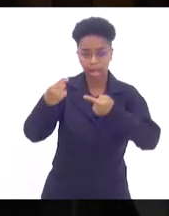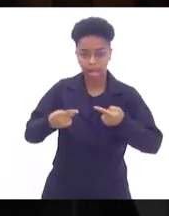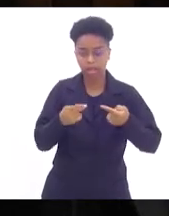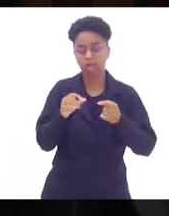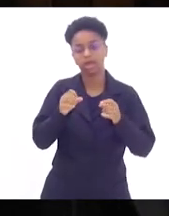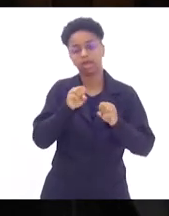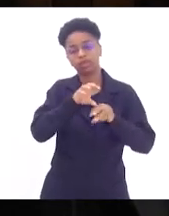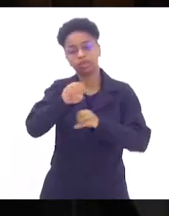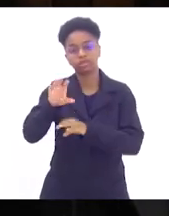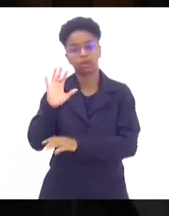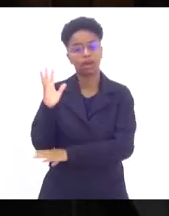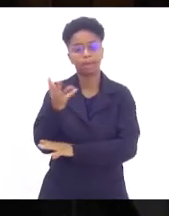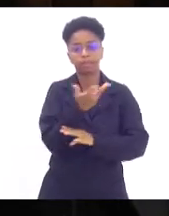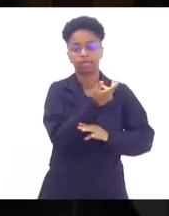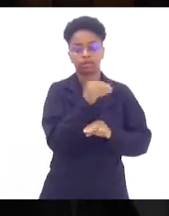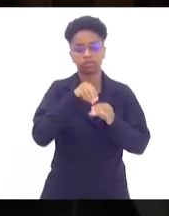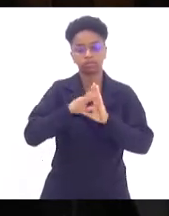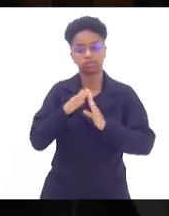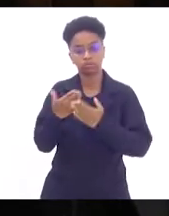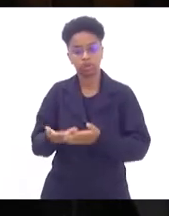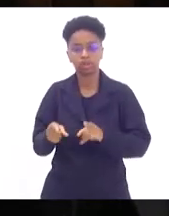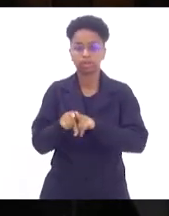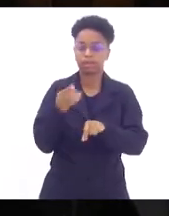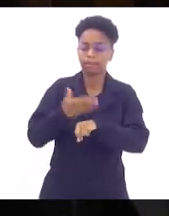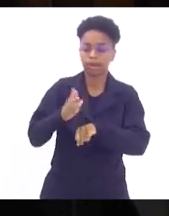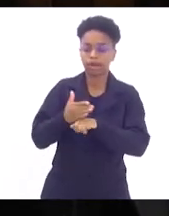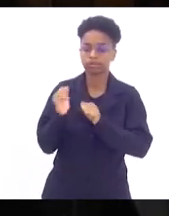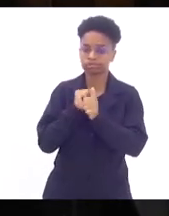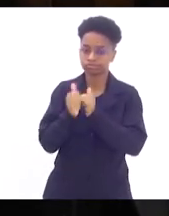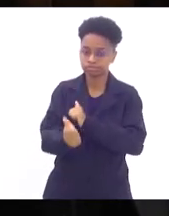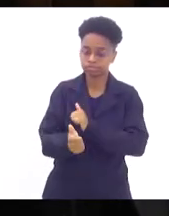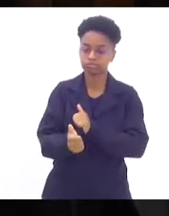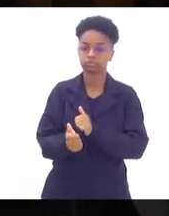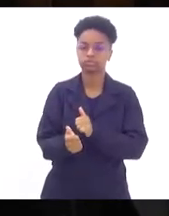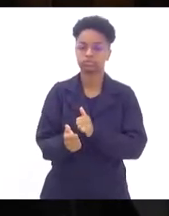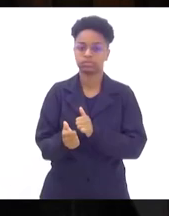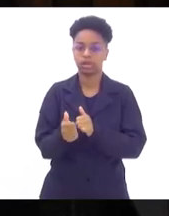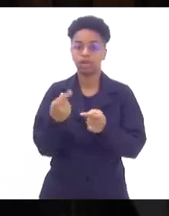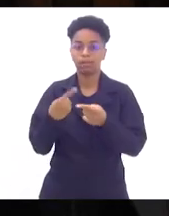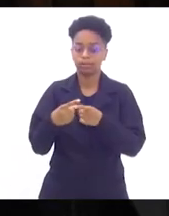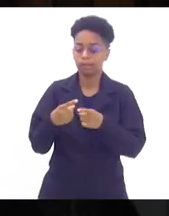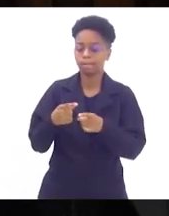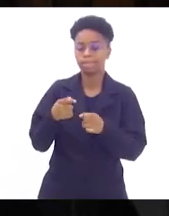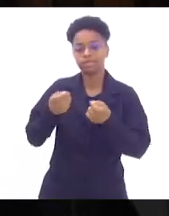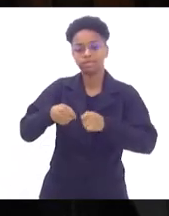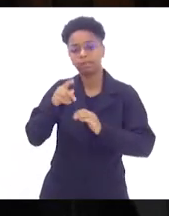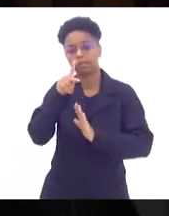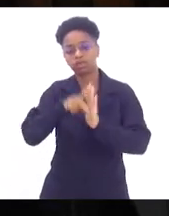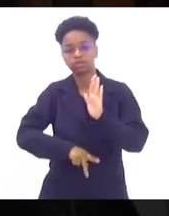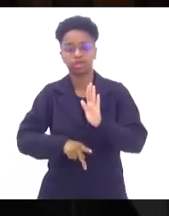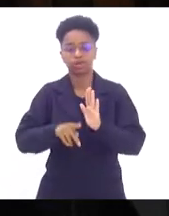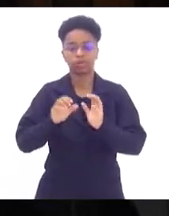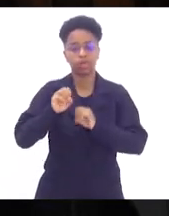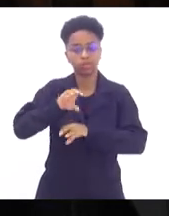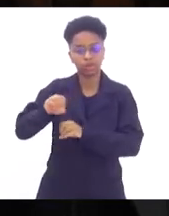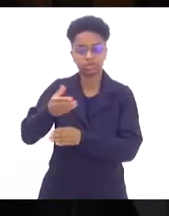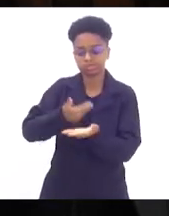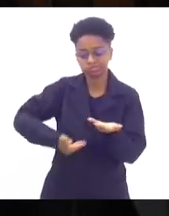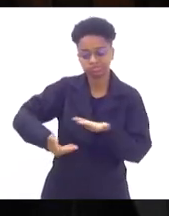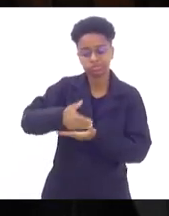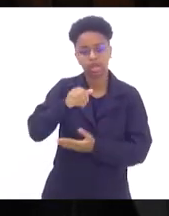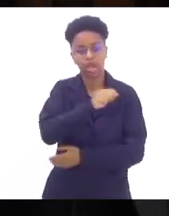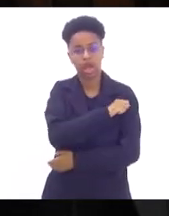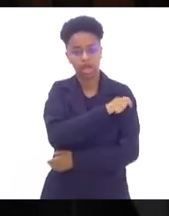ambiental nas escolas práticas esportivas um projeto Educacional que envolva Os estudantes